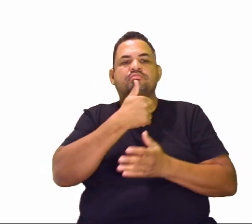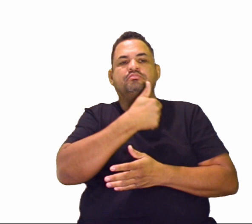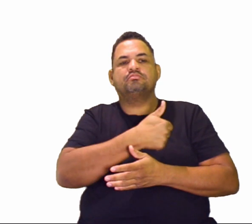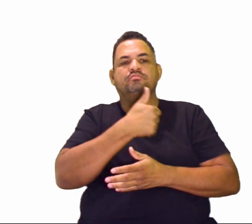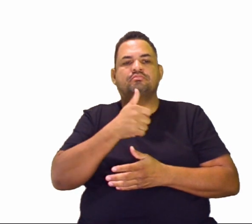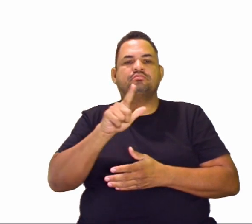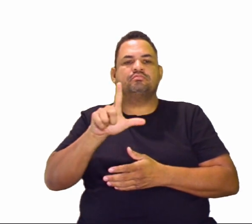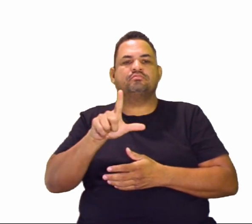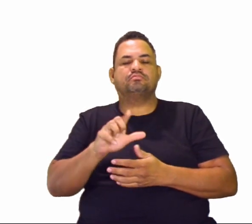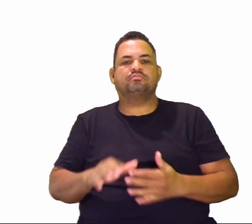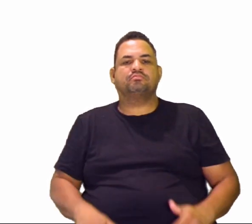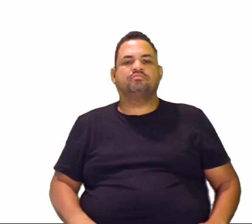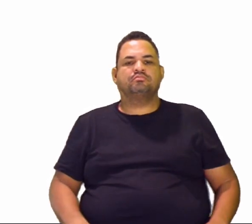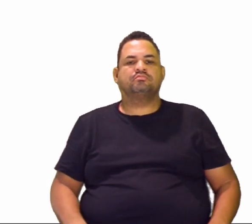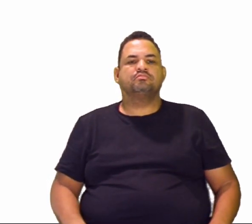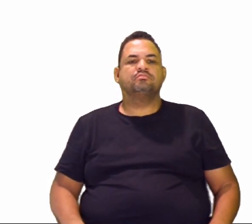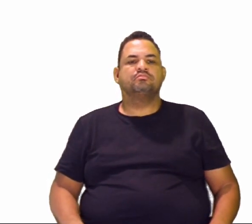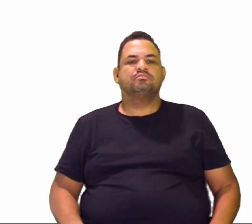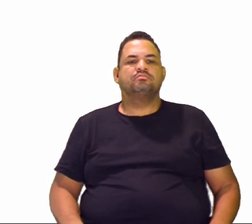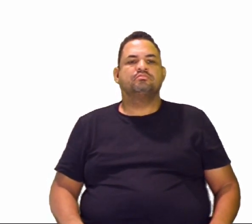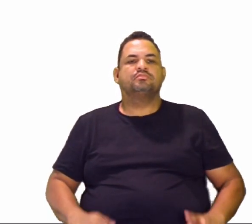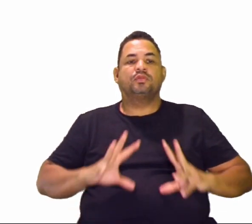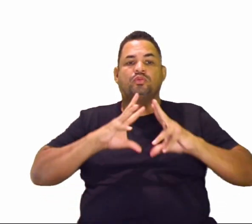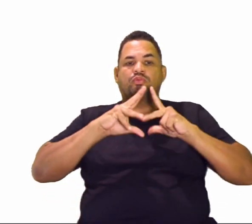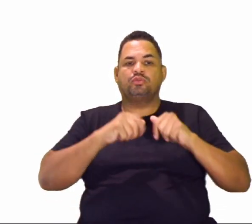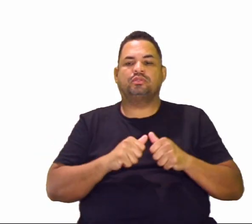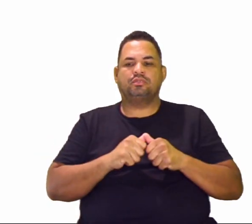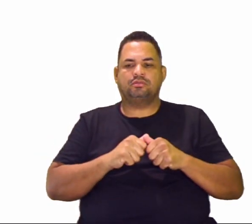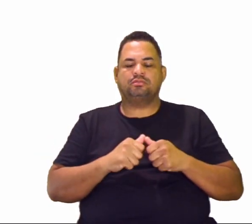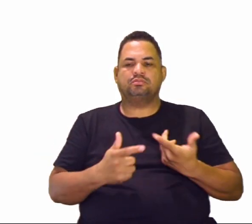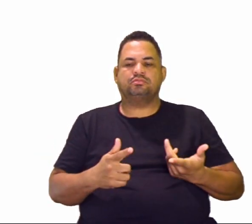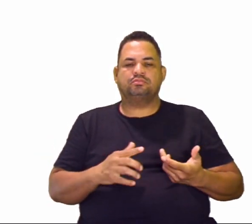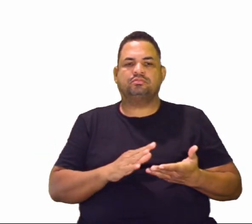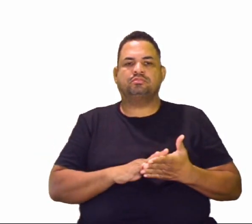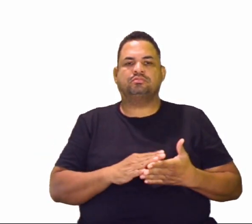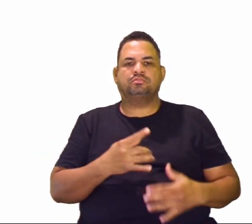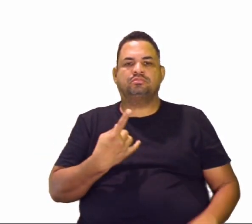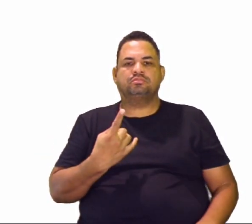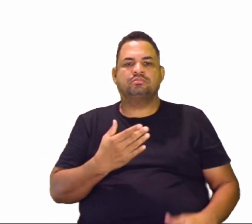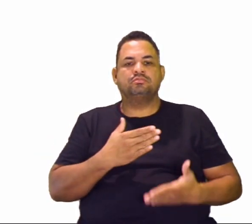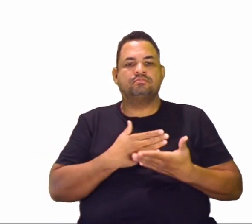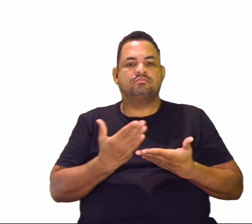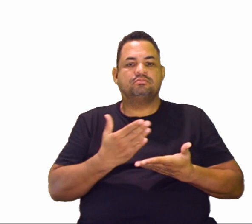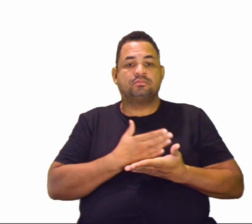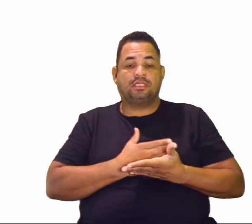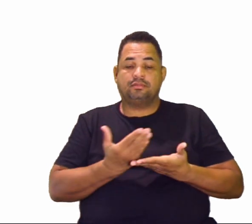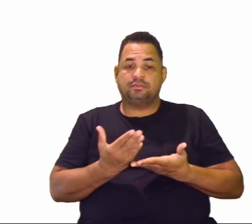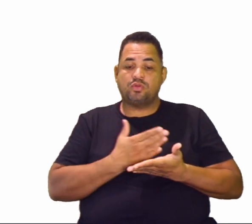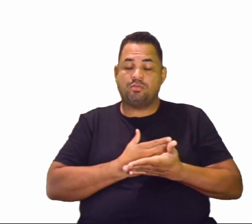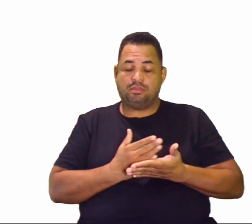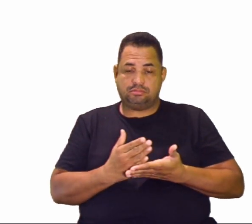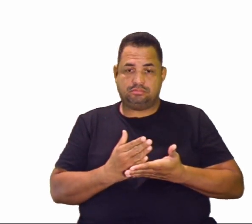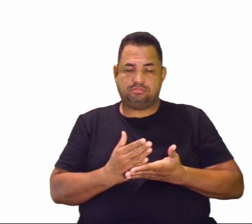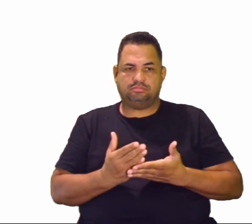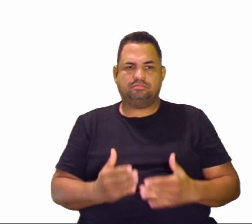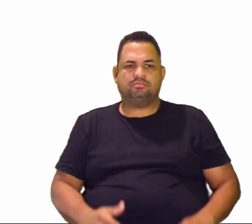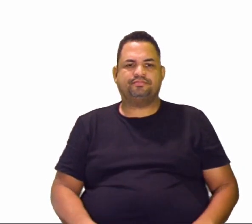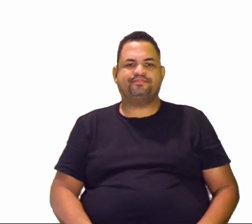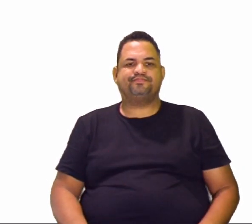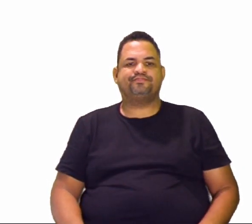112 litros, isso aí é o total. Aí você parte da seguinte maneira. Olha